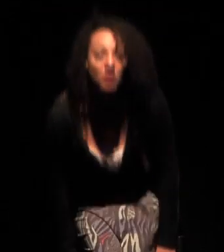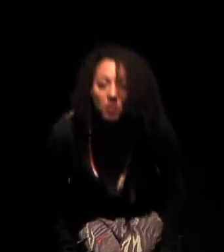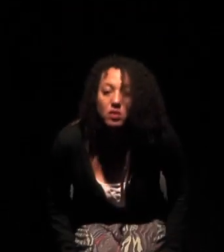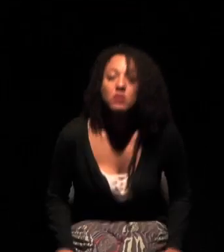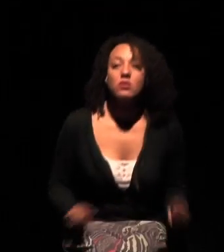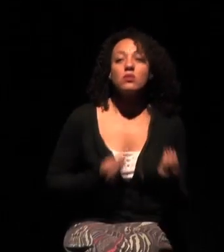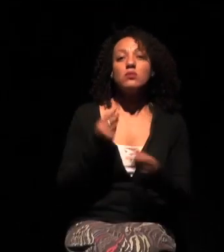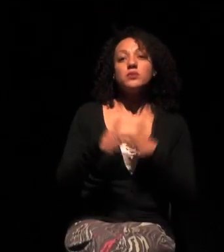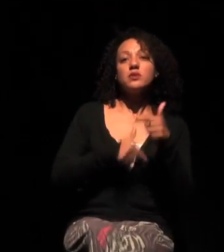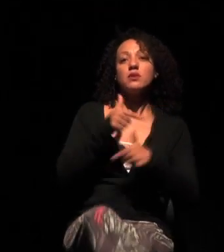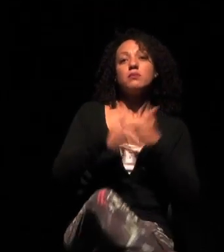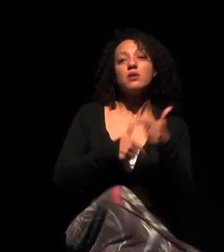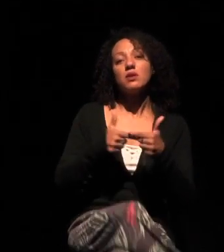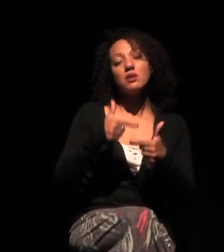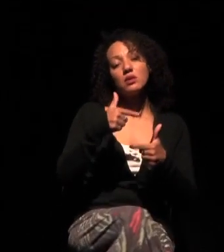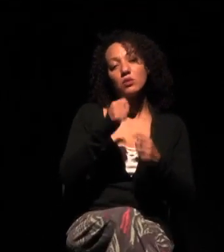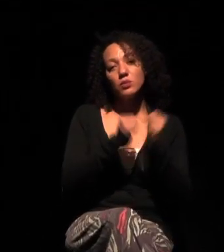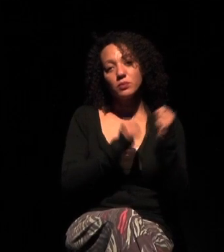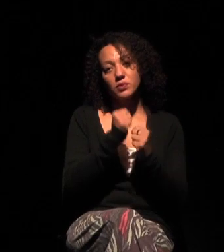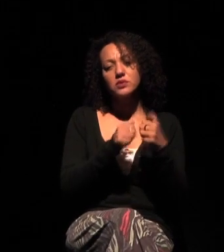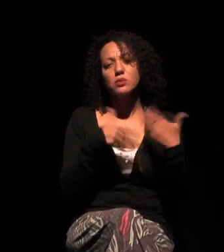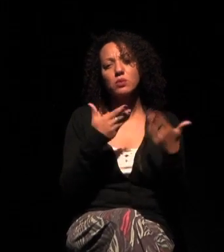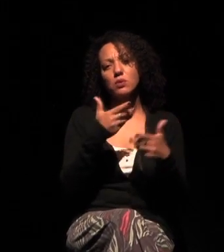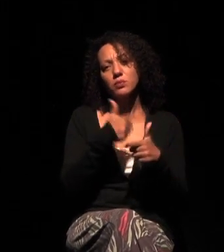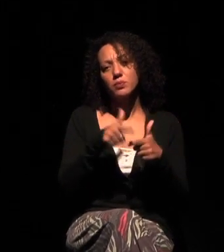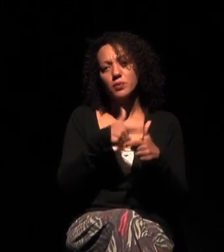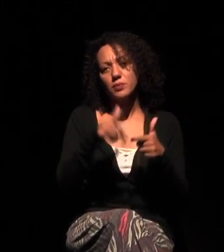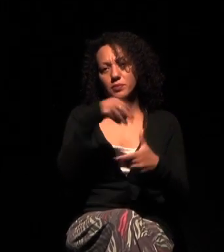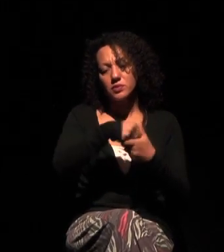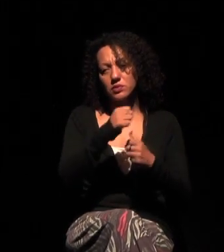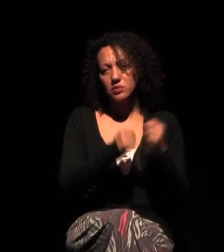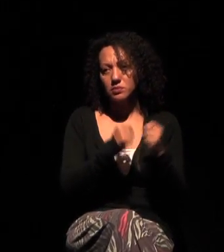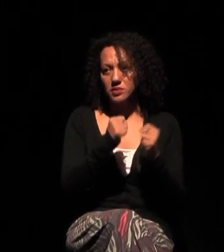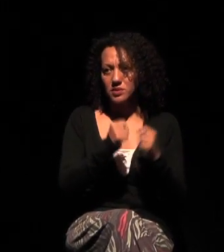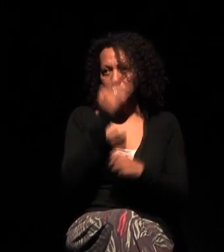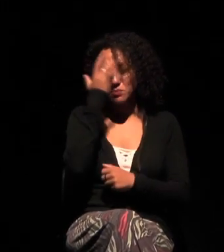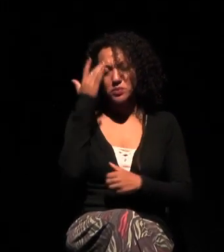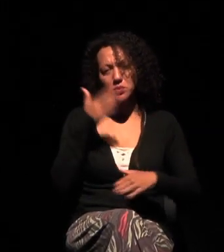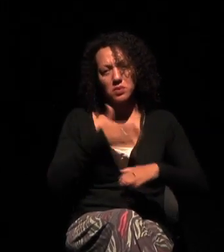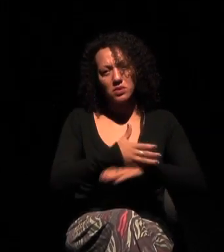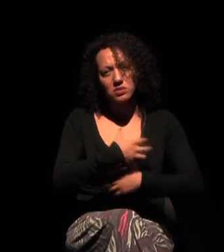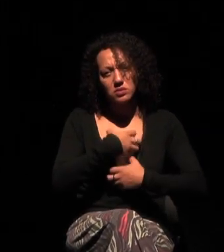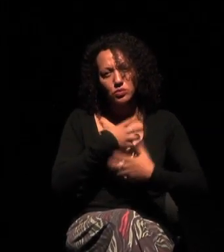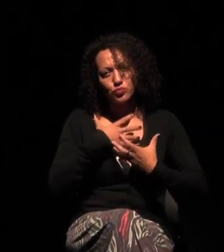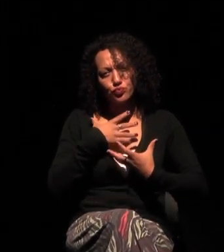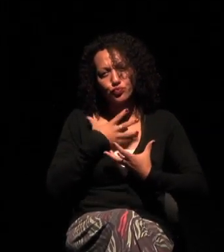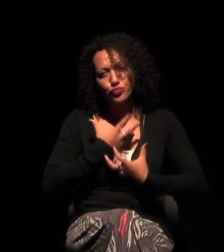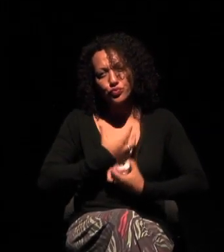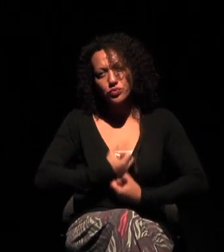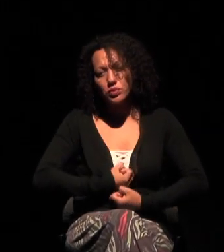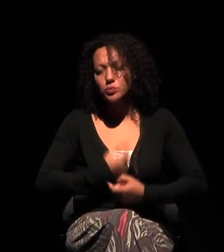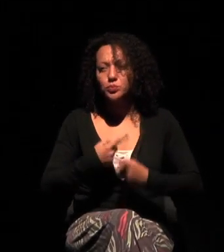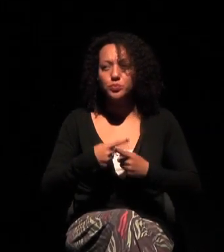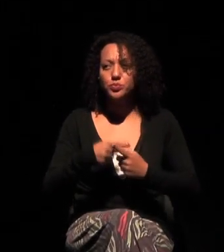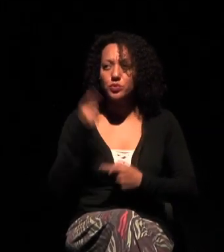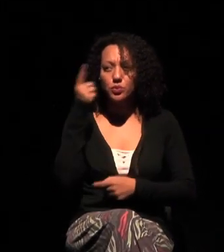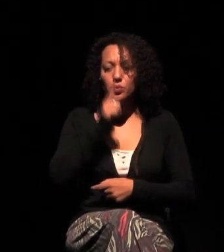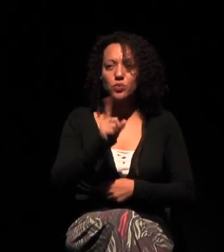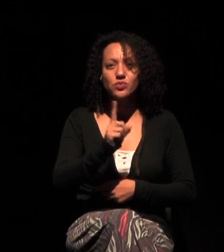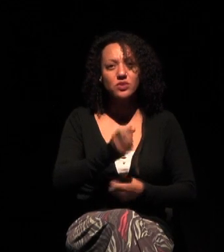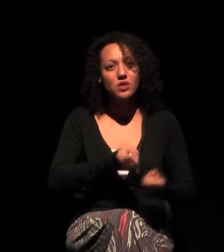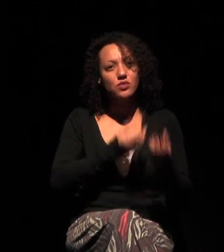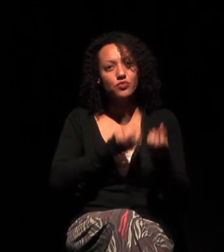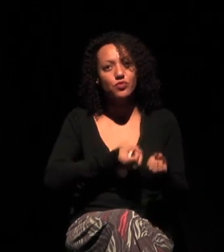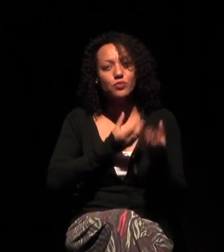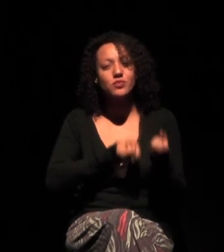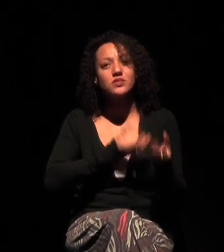muitas vezes quando o investigador entra numa empresa se sente tão frustrado porque não consegue os dados